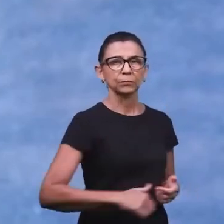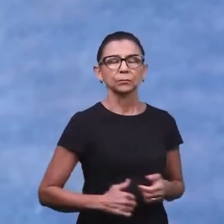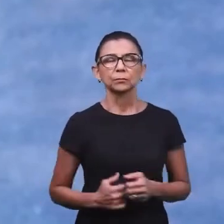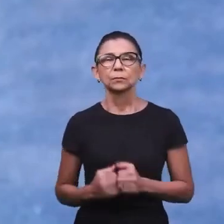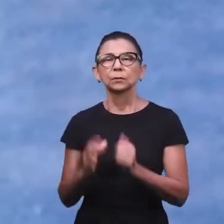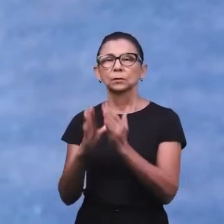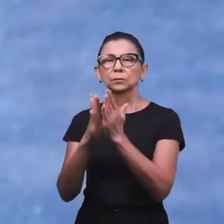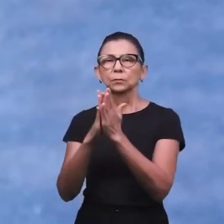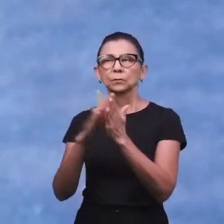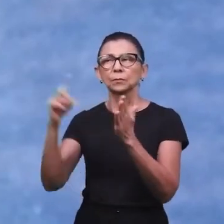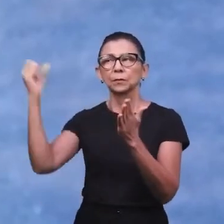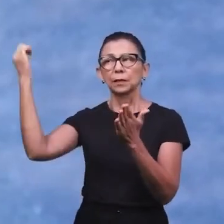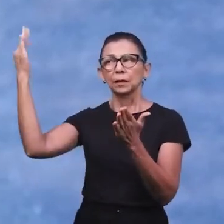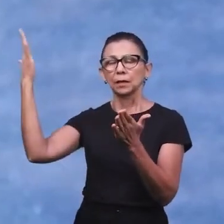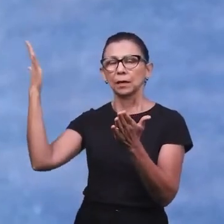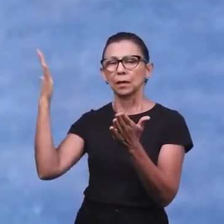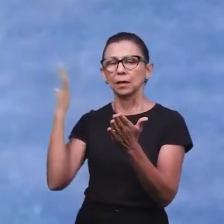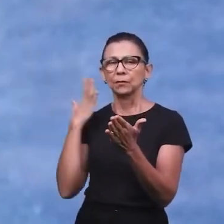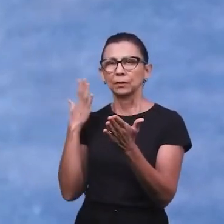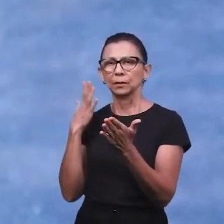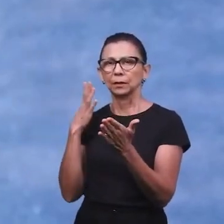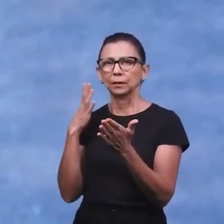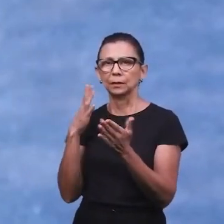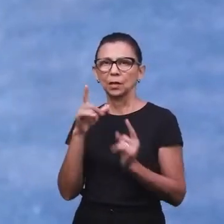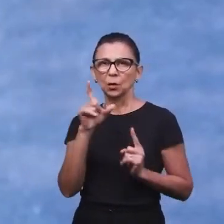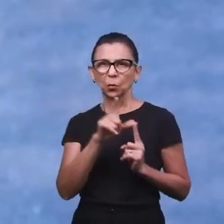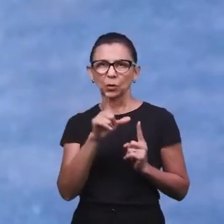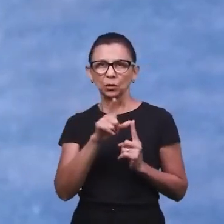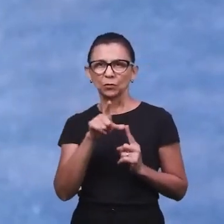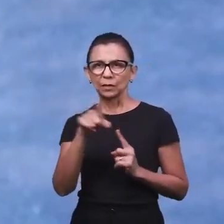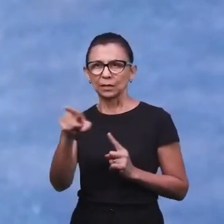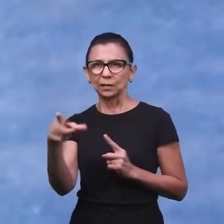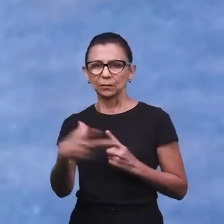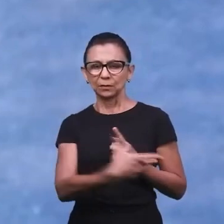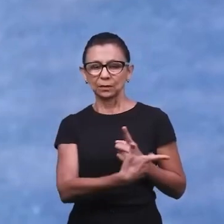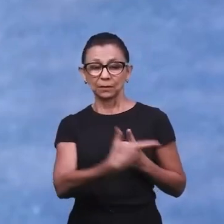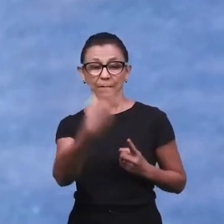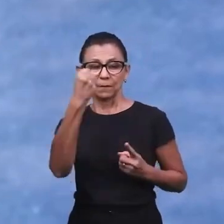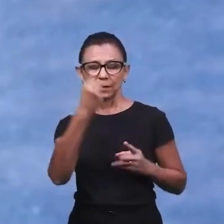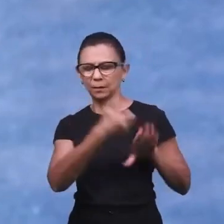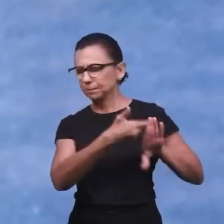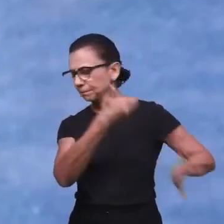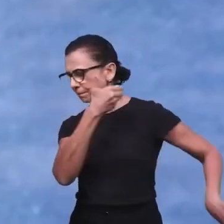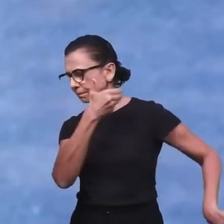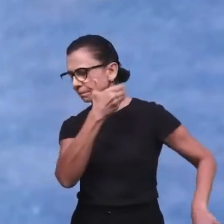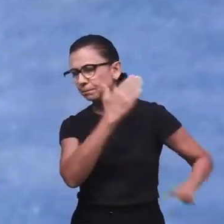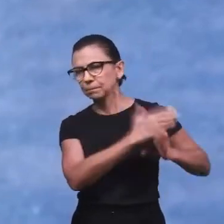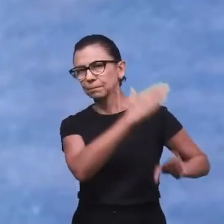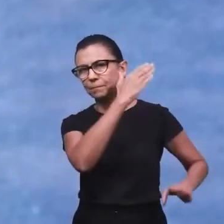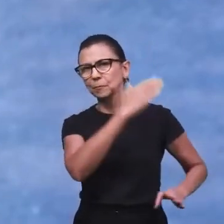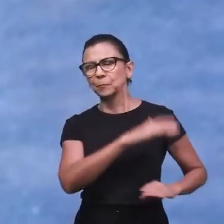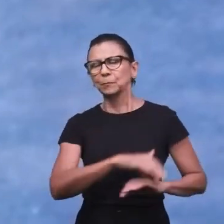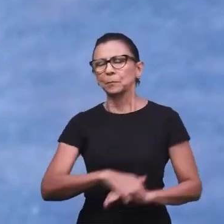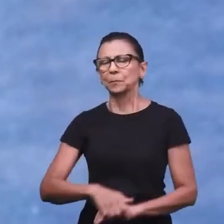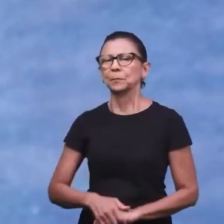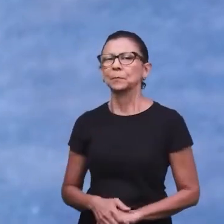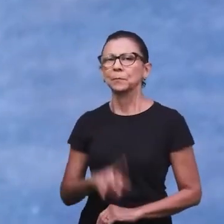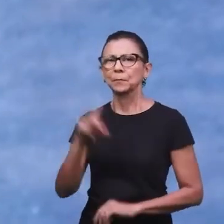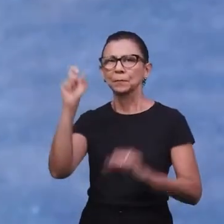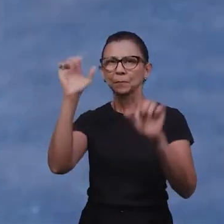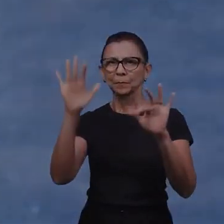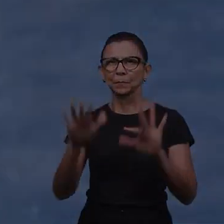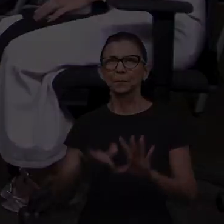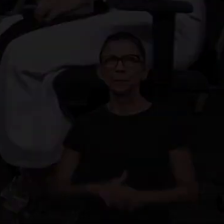revelada O deus desse século será vencido e o nosso Deus nos dará toda a Vitória essa é a palavra que eu deixo para você que Deus